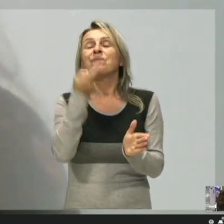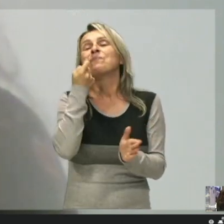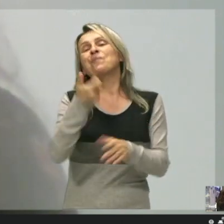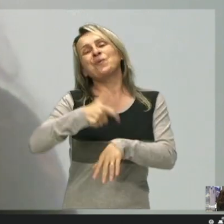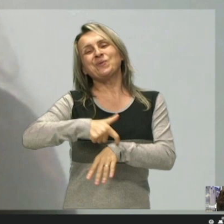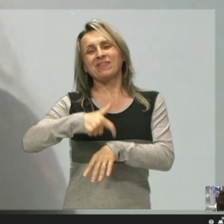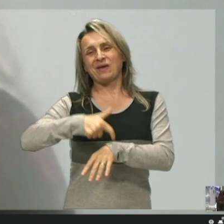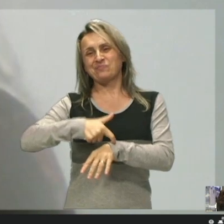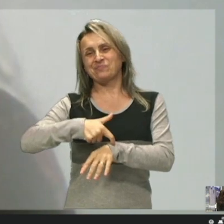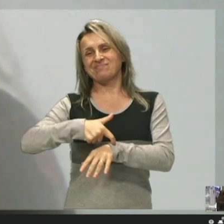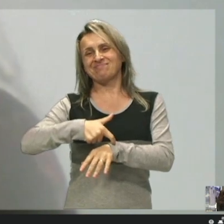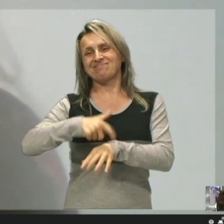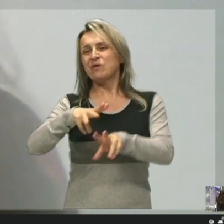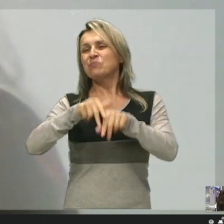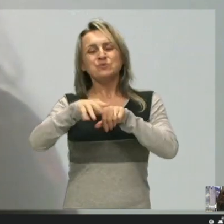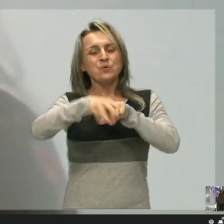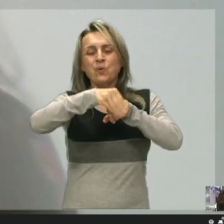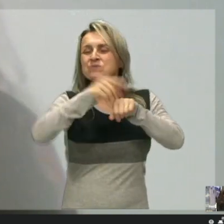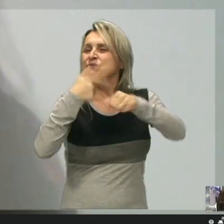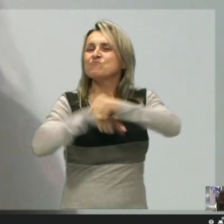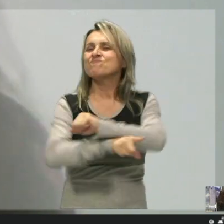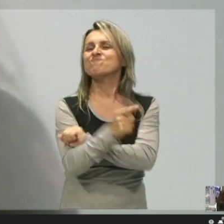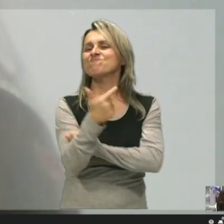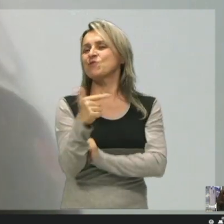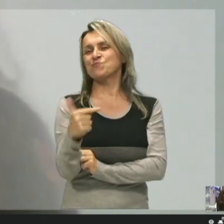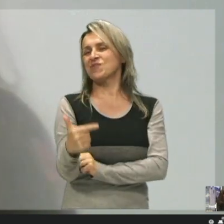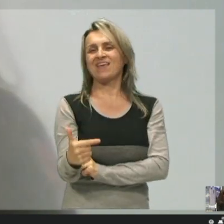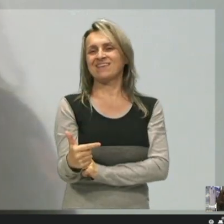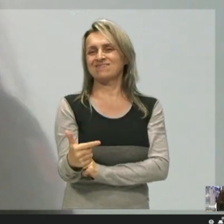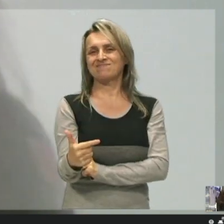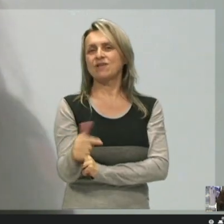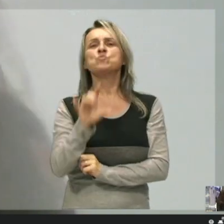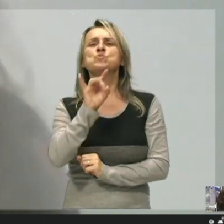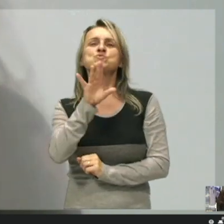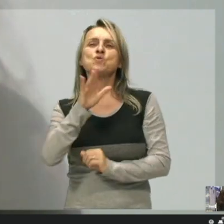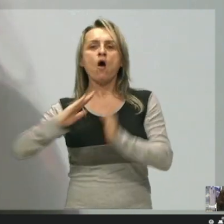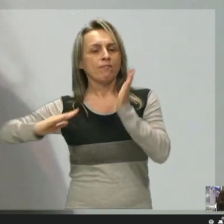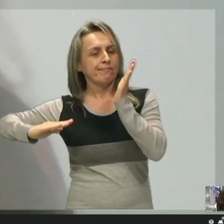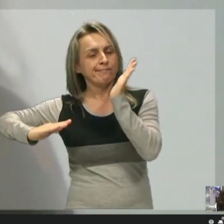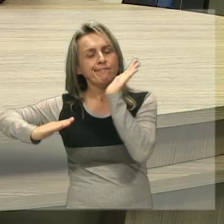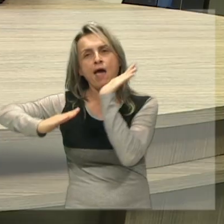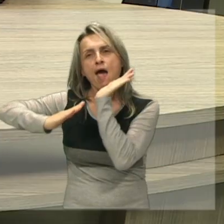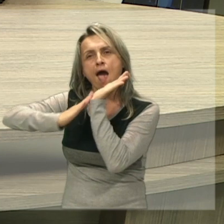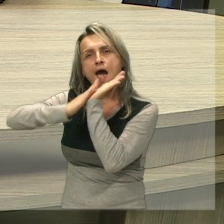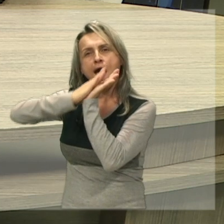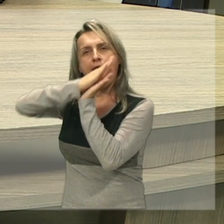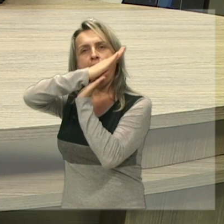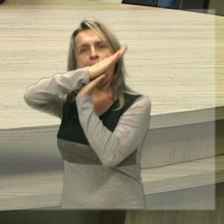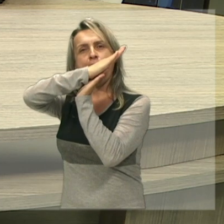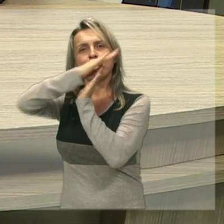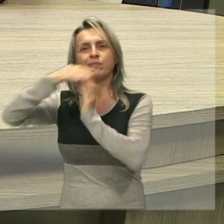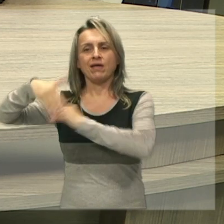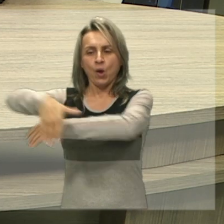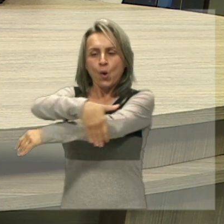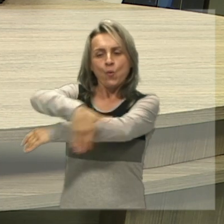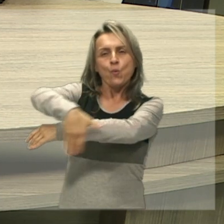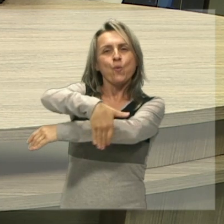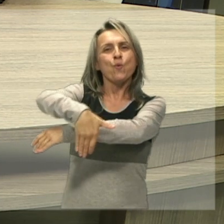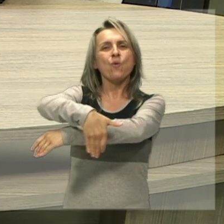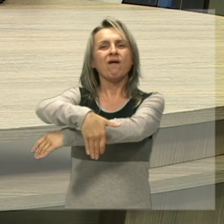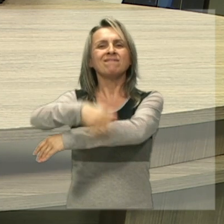gente não tem um olhar sobre ela. Então, não é só uma rampa, não é só uma rua, são muitas questões envolvidas, é muito